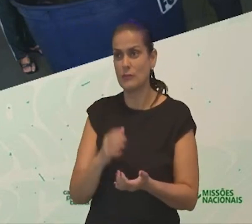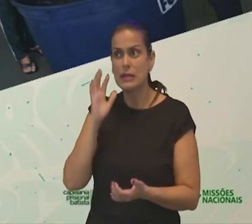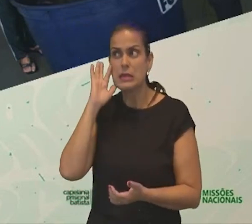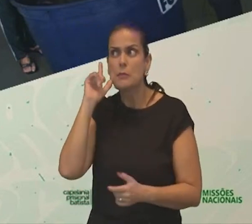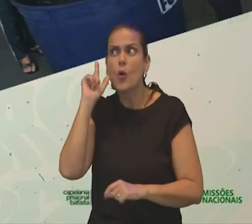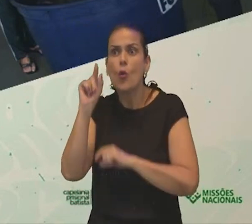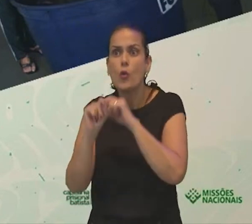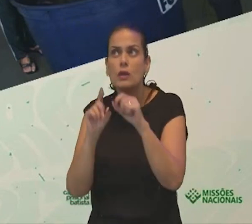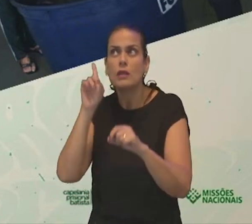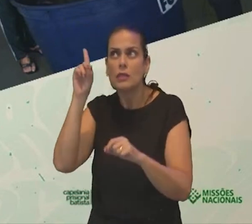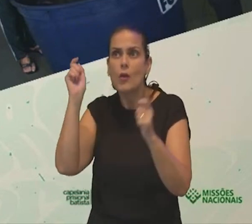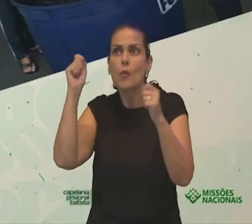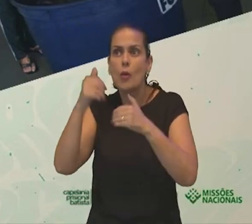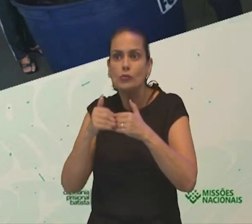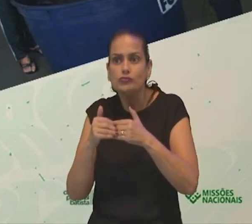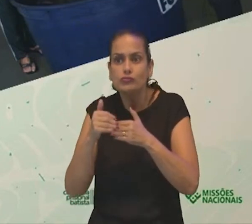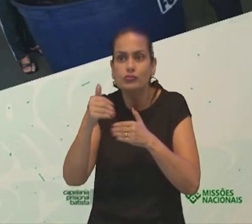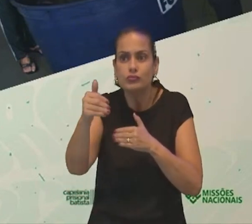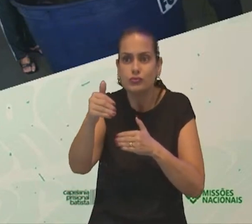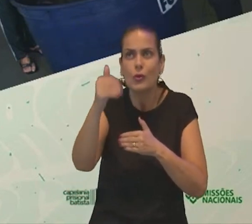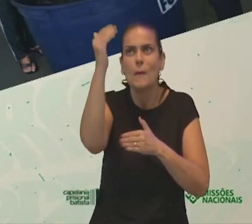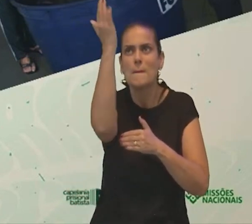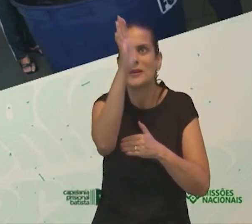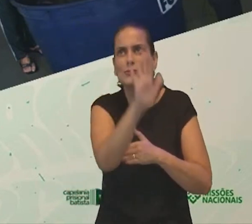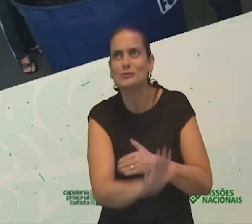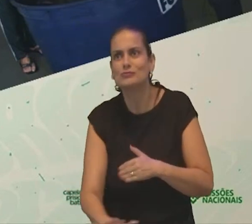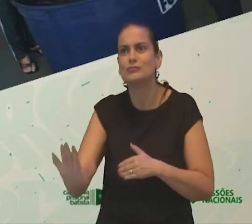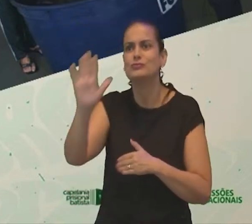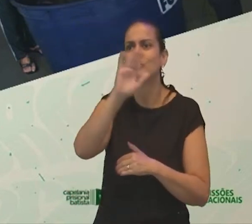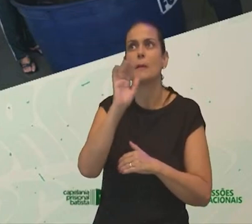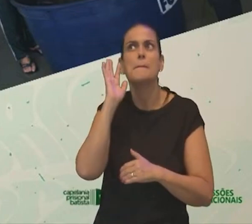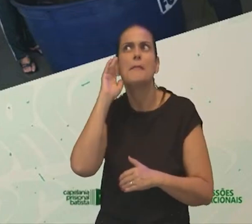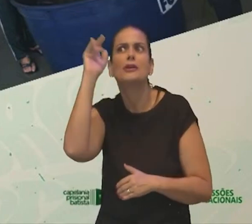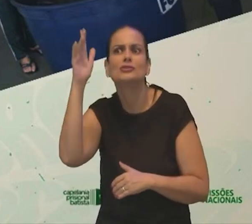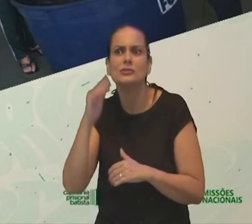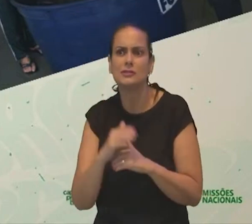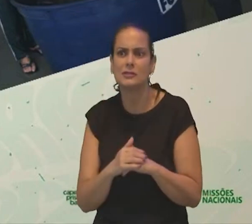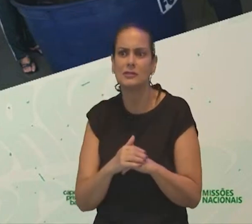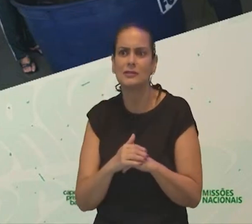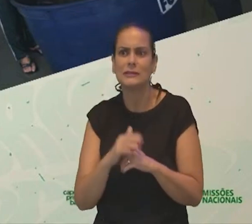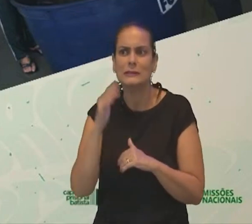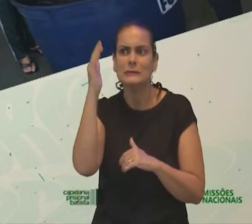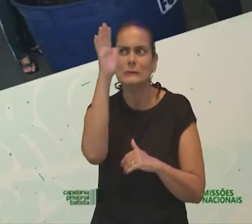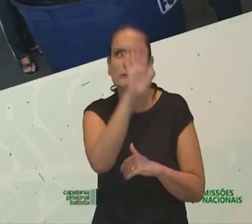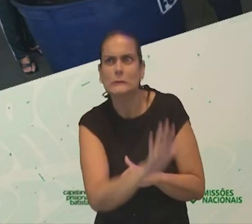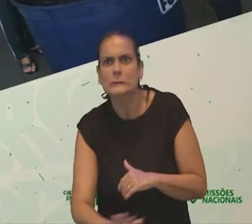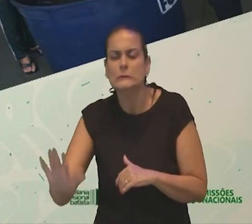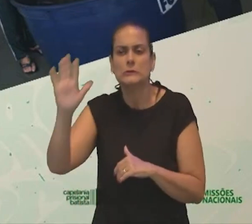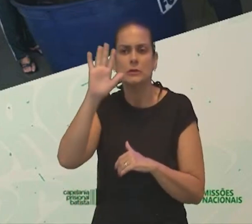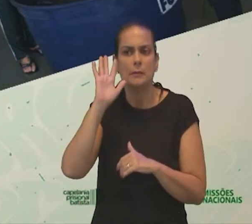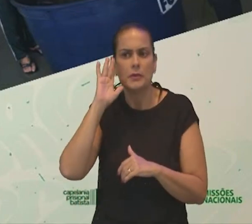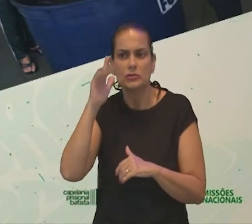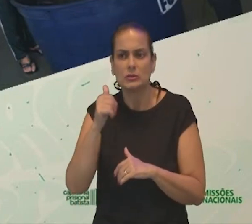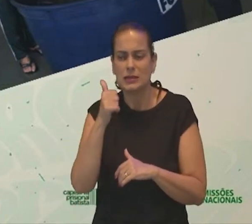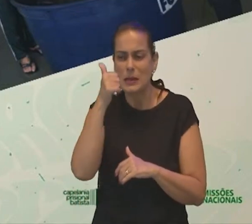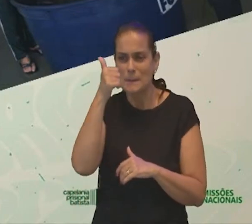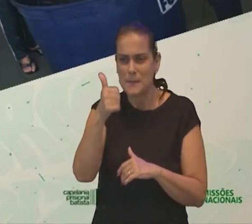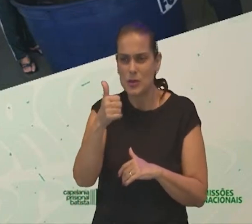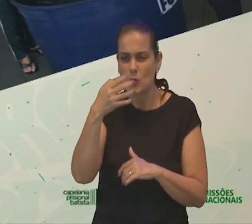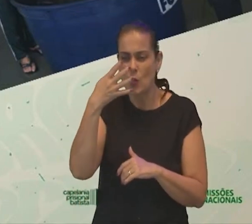tem para fazer no redor do nosso Brasil. Em todo o nosso Brasil. São